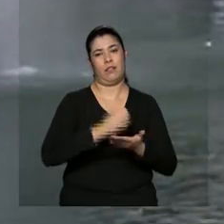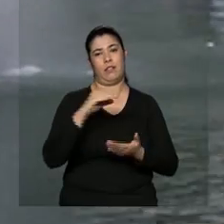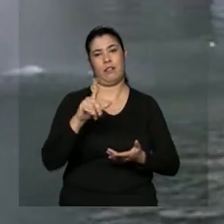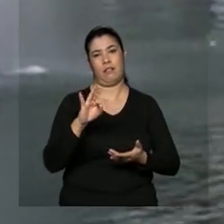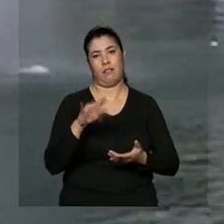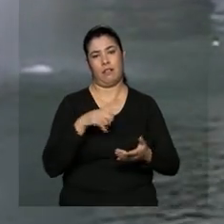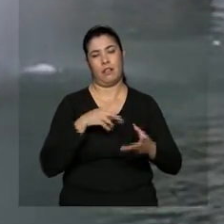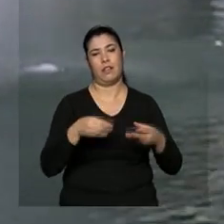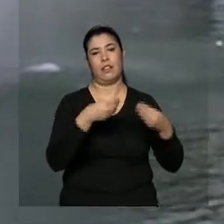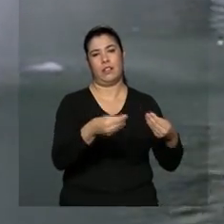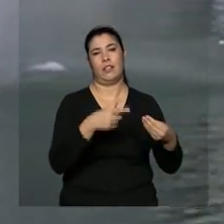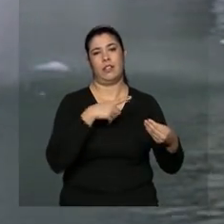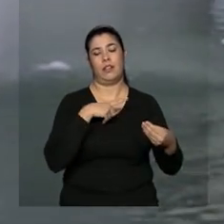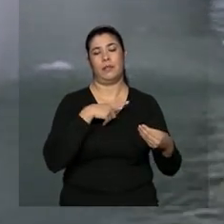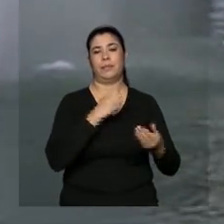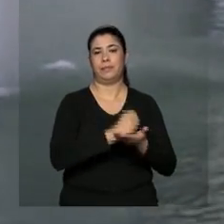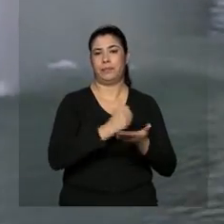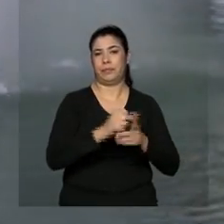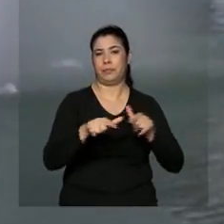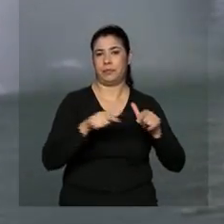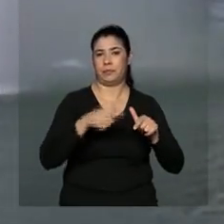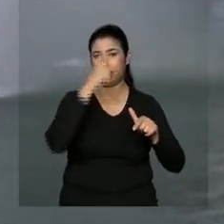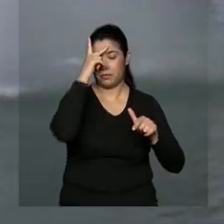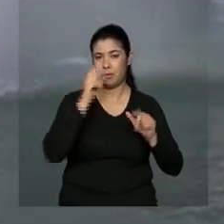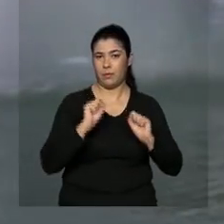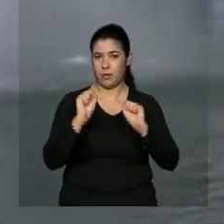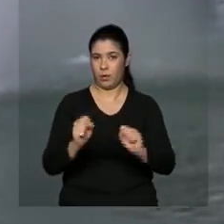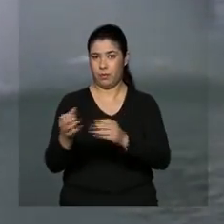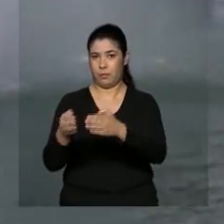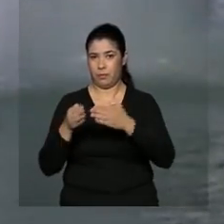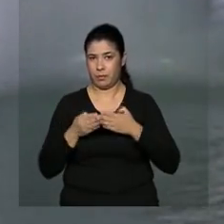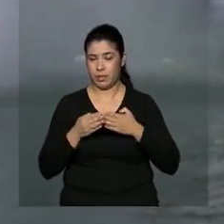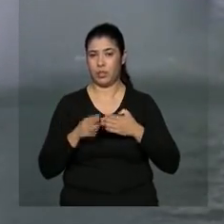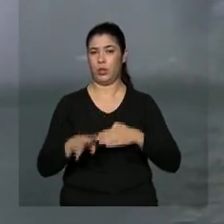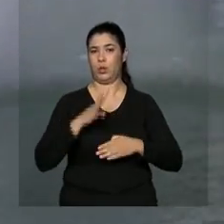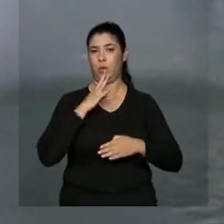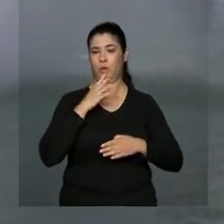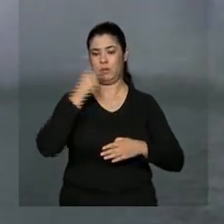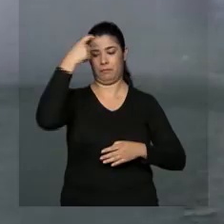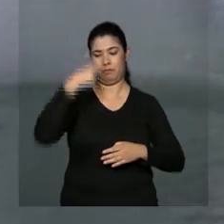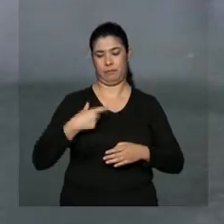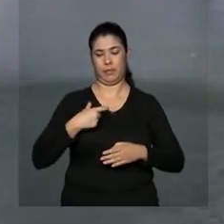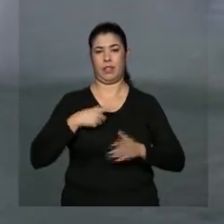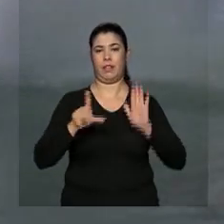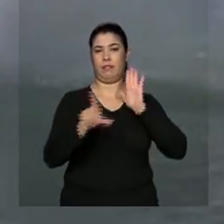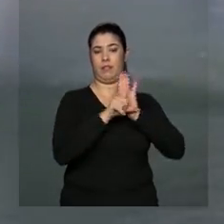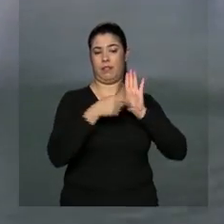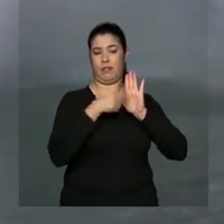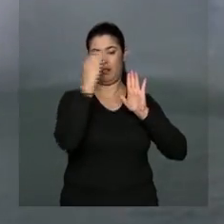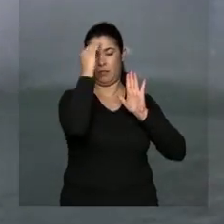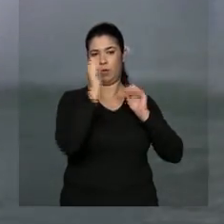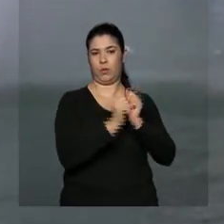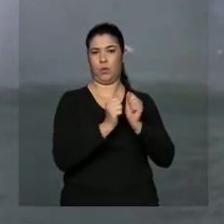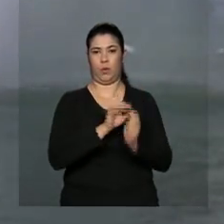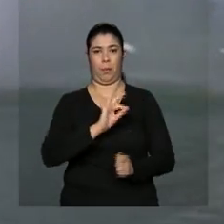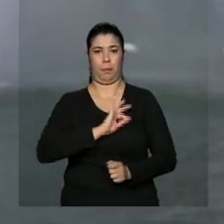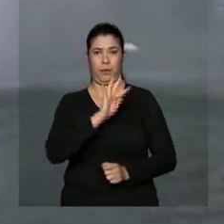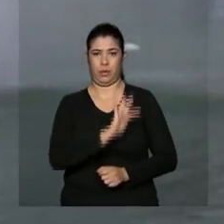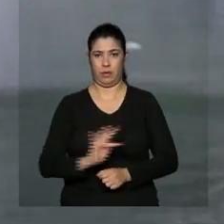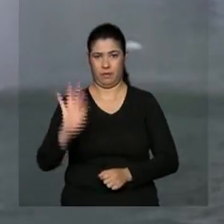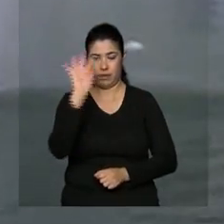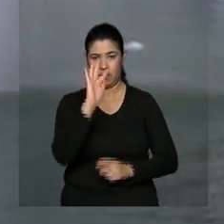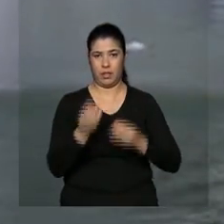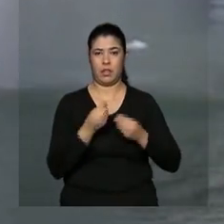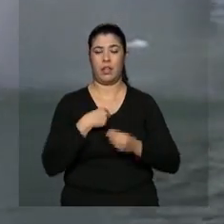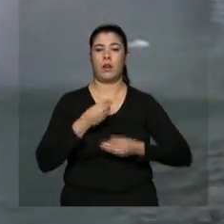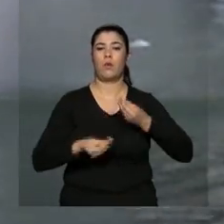Para isso, é preciso que o refugiado solicite o reconhecimento legal da sua situação junto à Polícia Federal. O